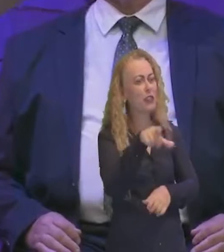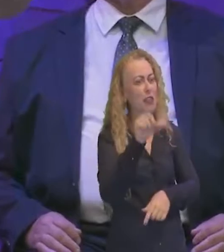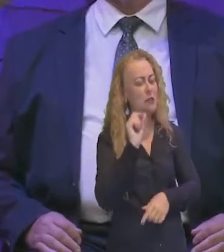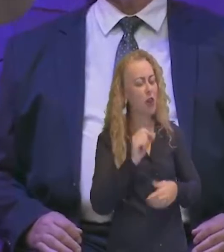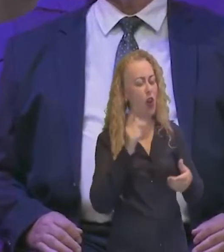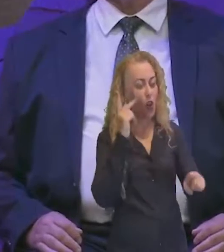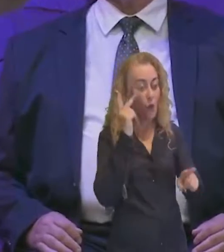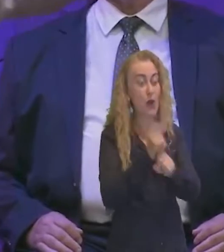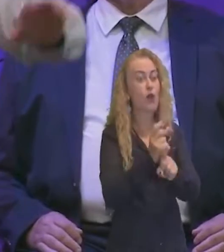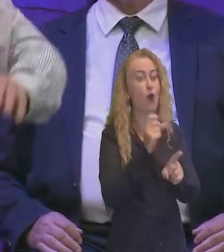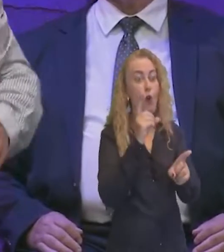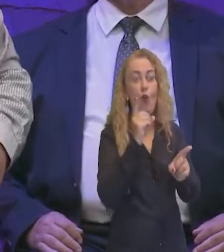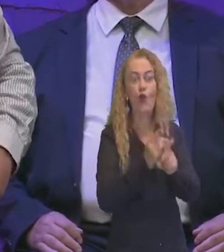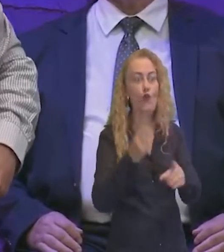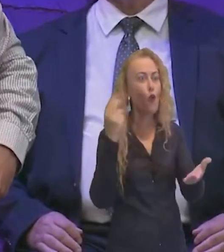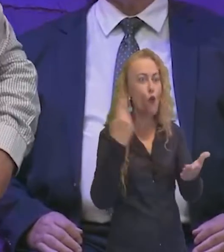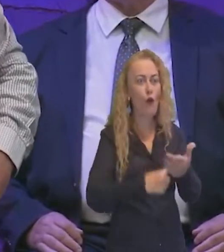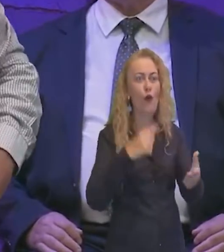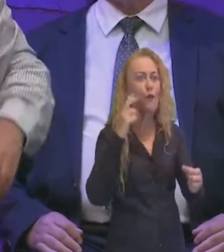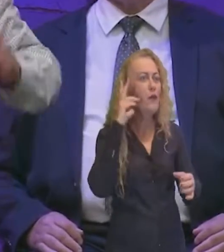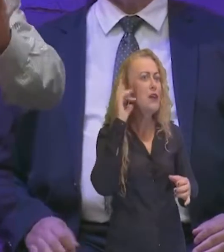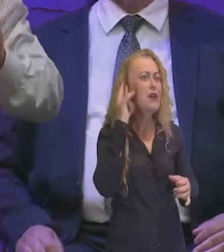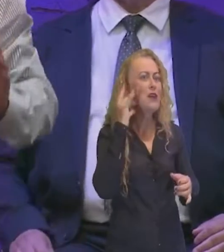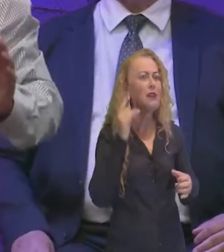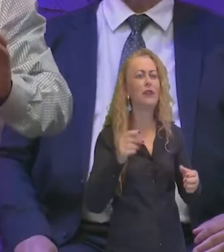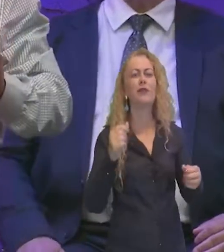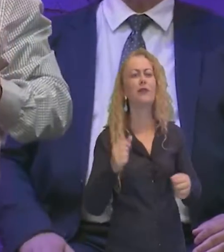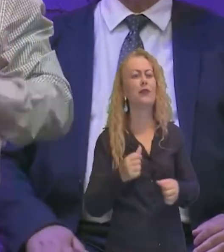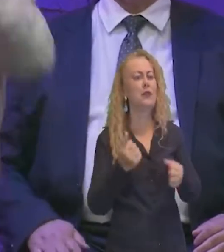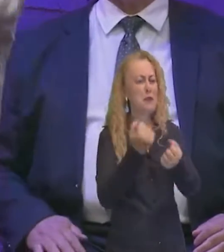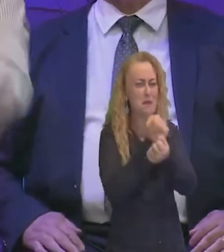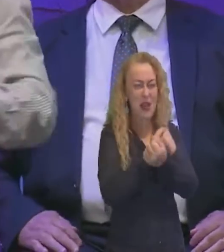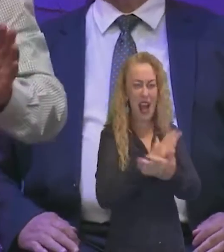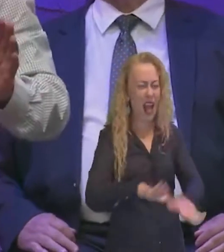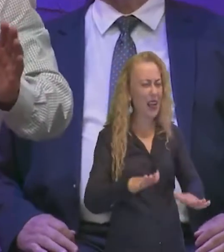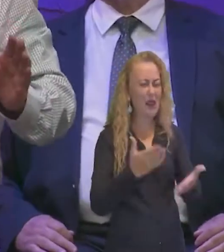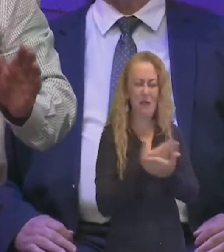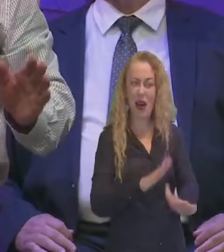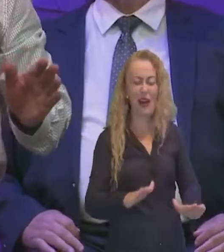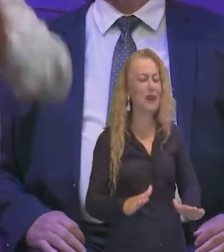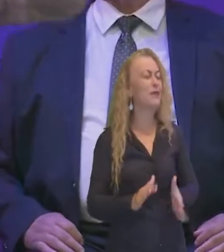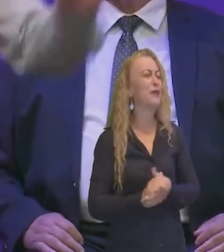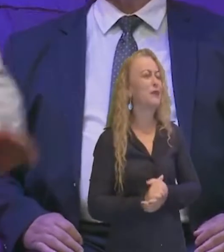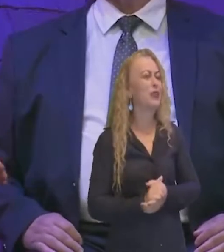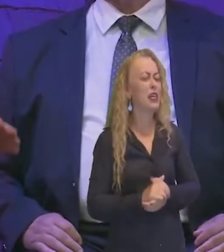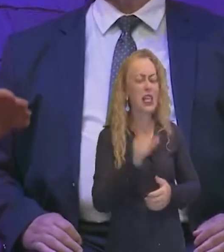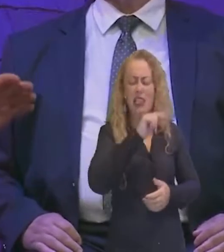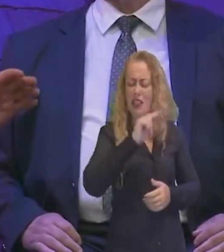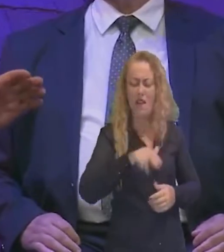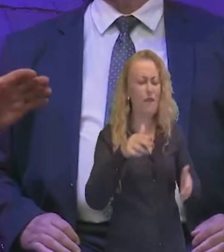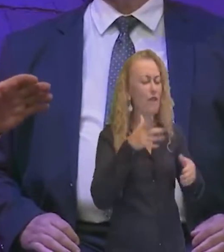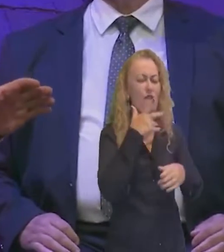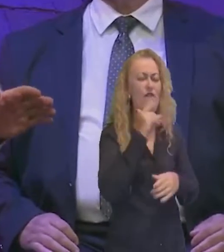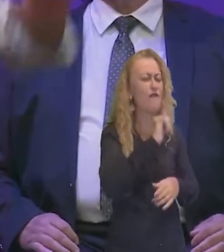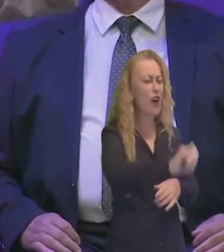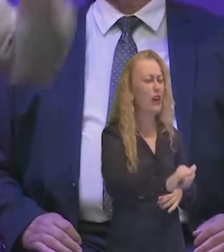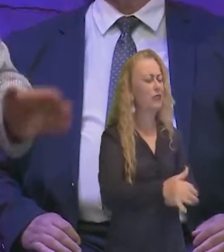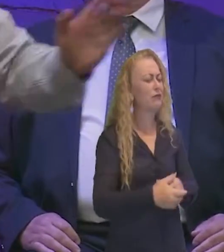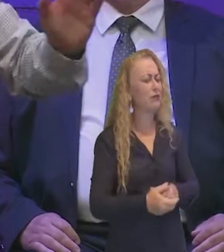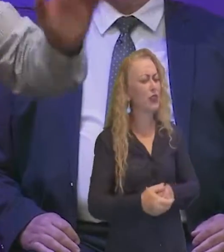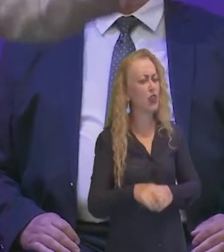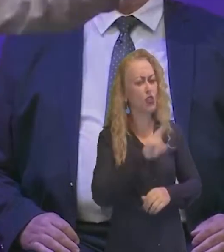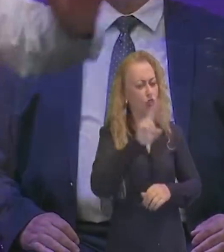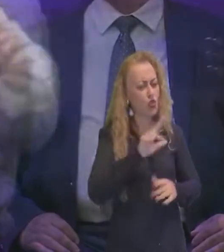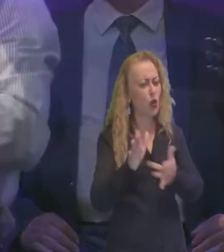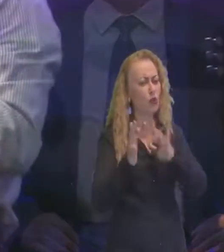você vai desmarcar em nome de Jesus. Em nome de Jesus, está desmarcado esse encontro. Não vai acontecer mais. Em nome